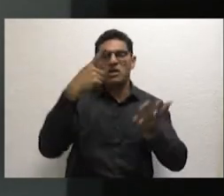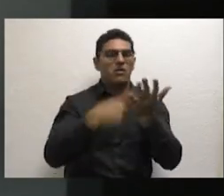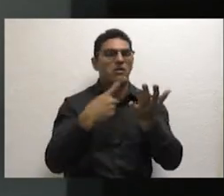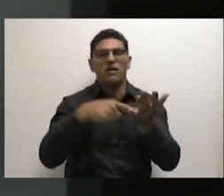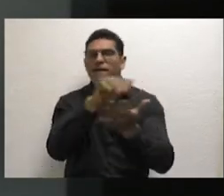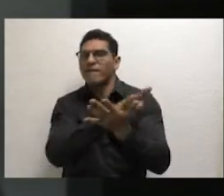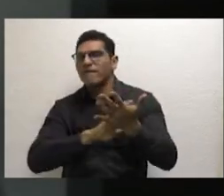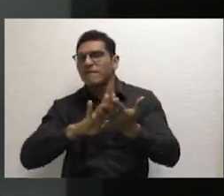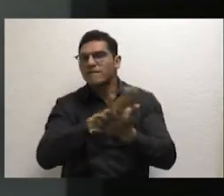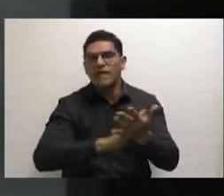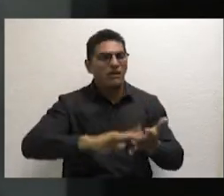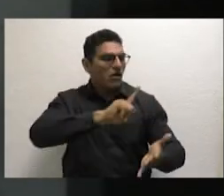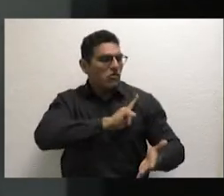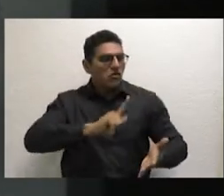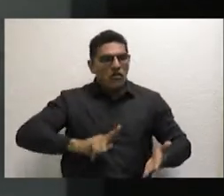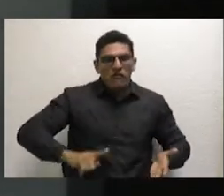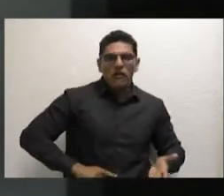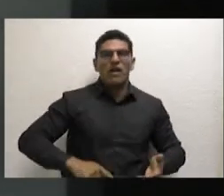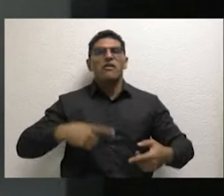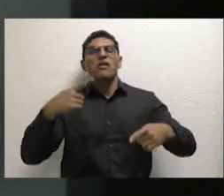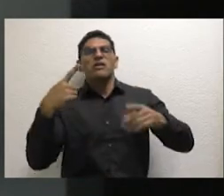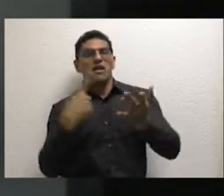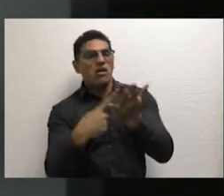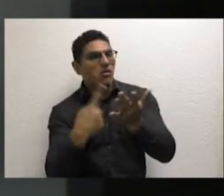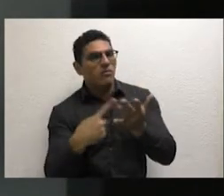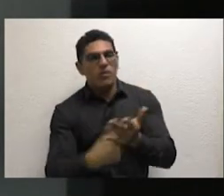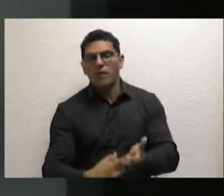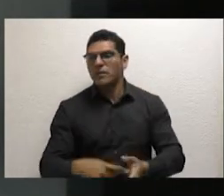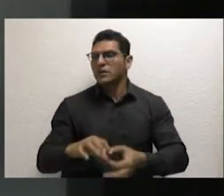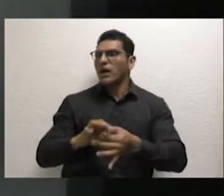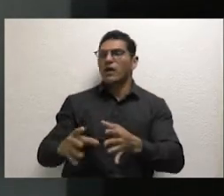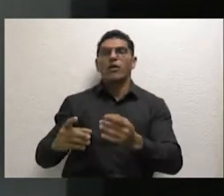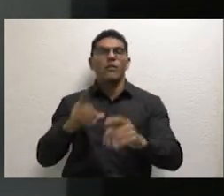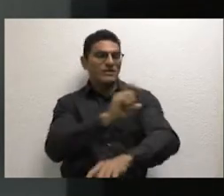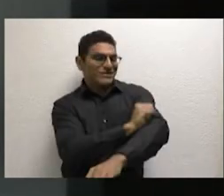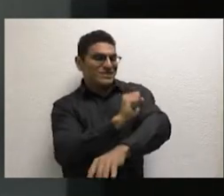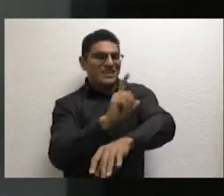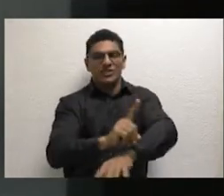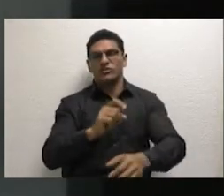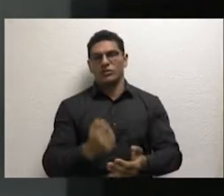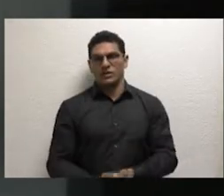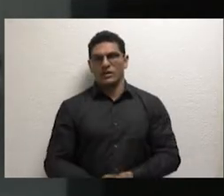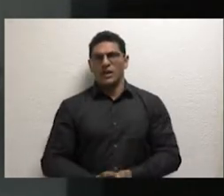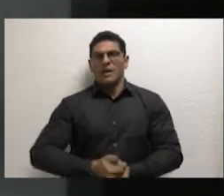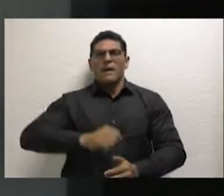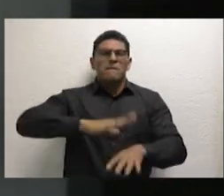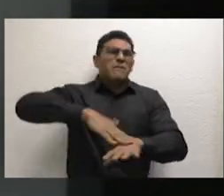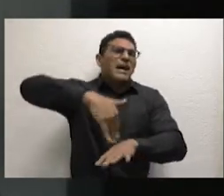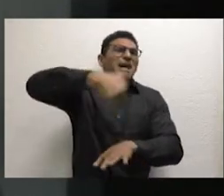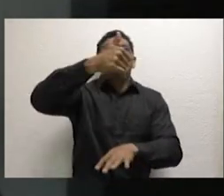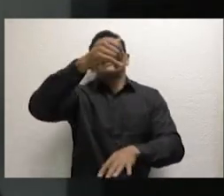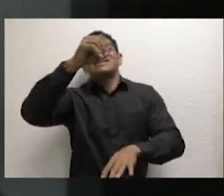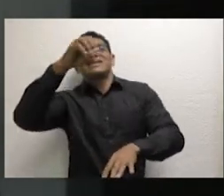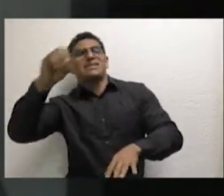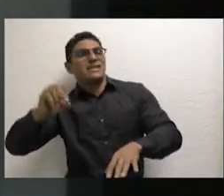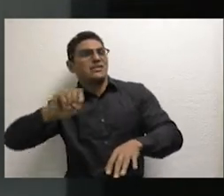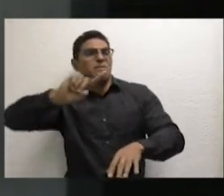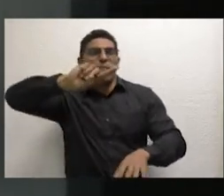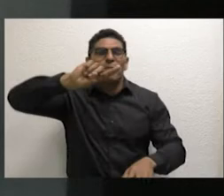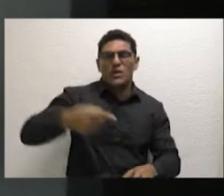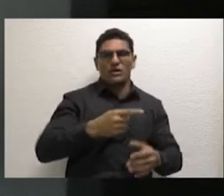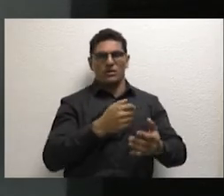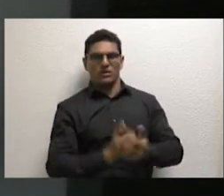governo que tem compromisso não permite que o Macedu que faça mais de 150 milhões de dispensas de